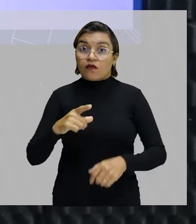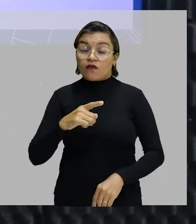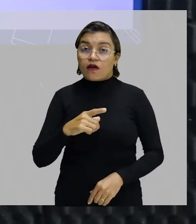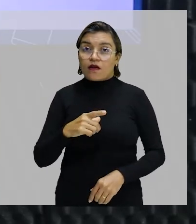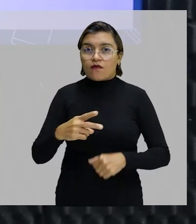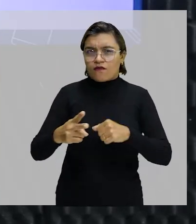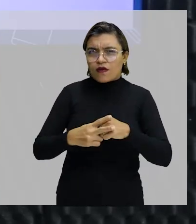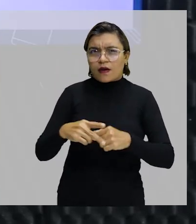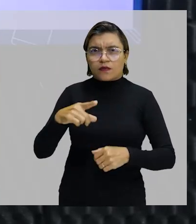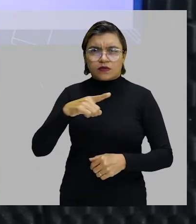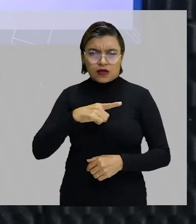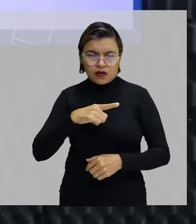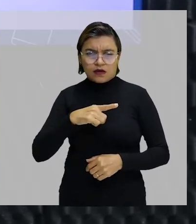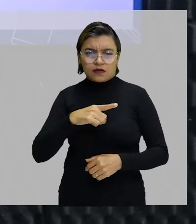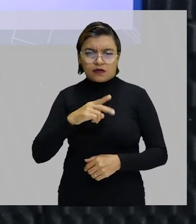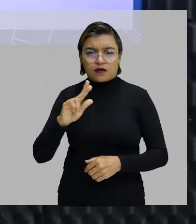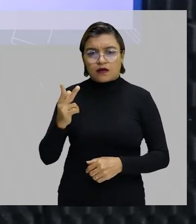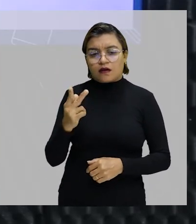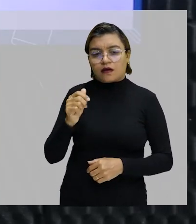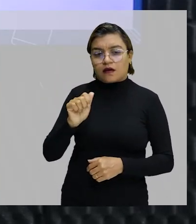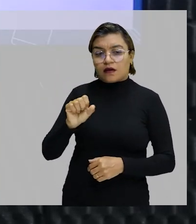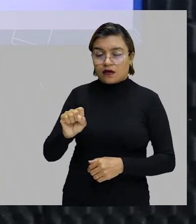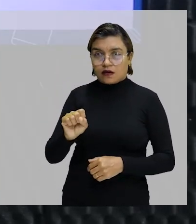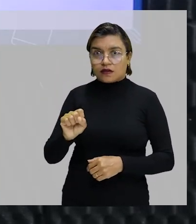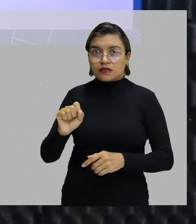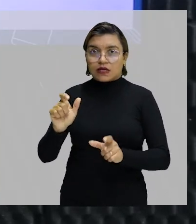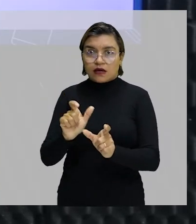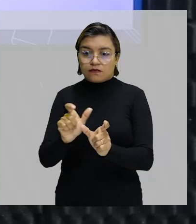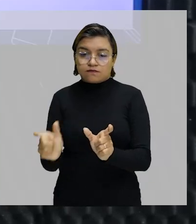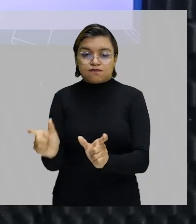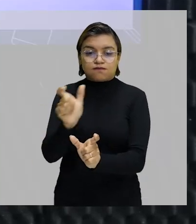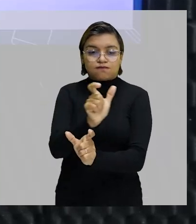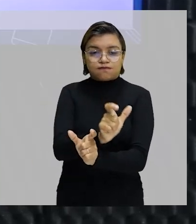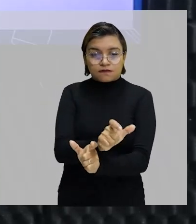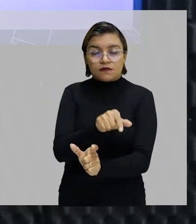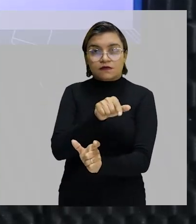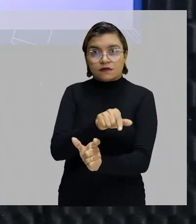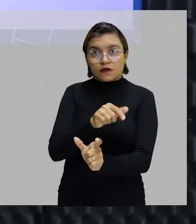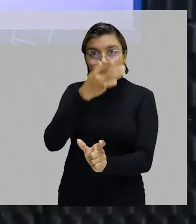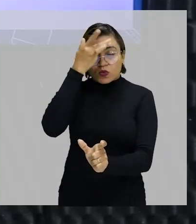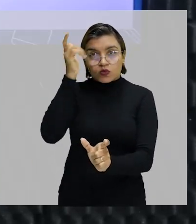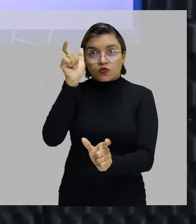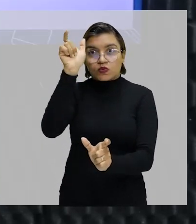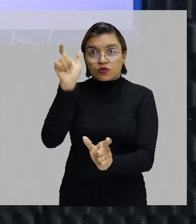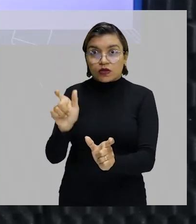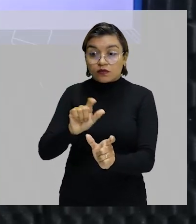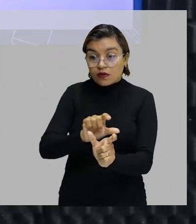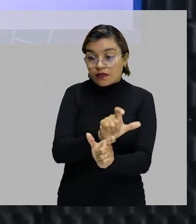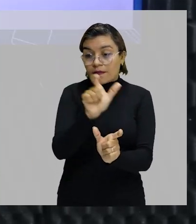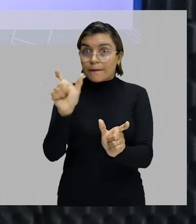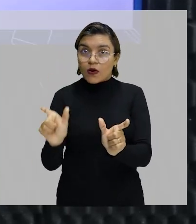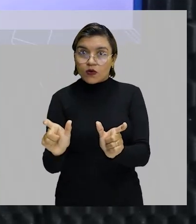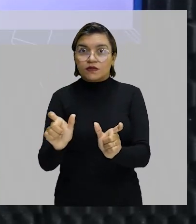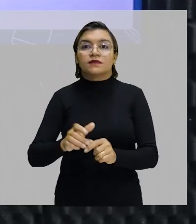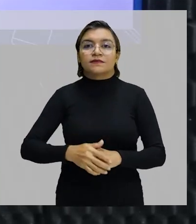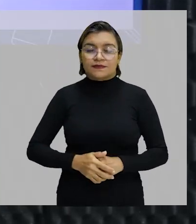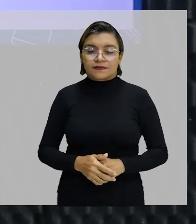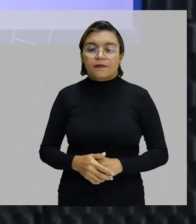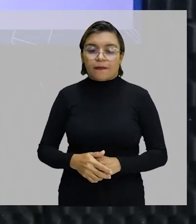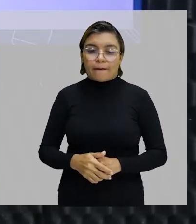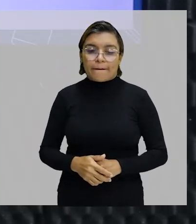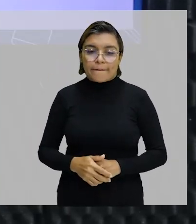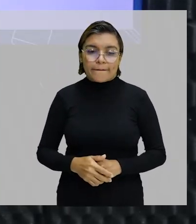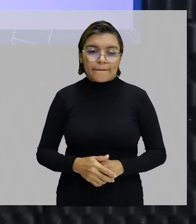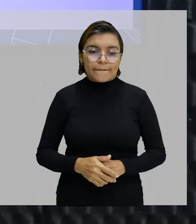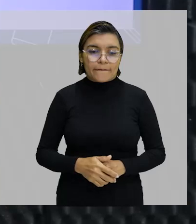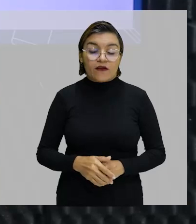em inglês, que é o has ou have, ele vem para frente da frase e o sujeito vem depois. Have you been reading lately?